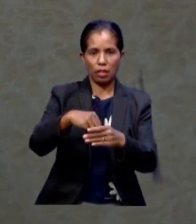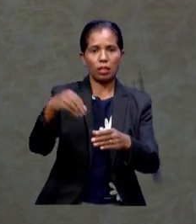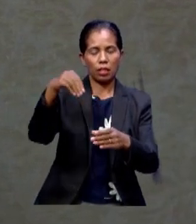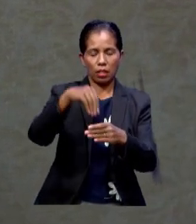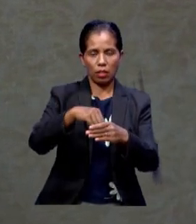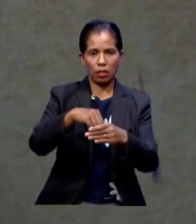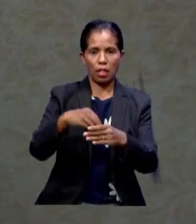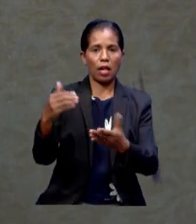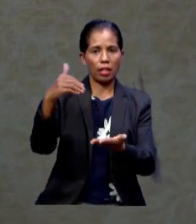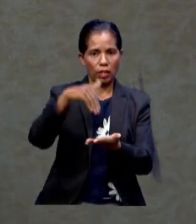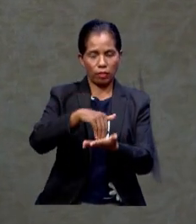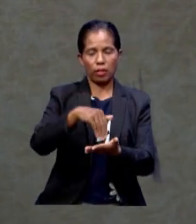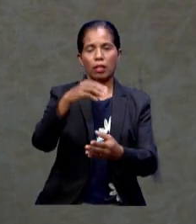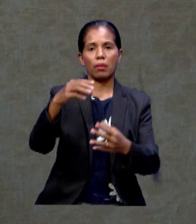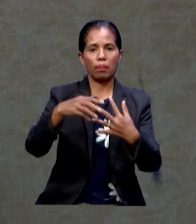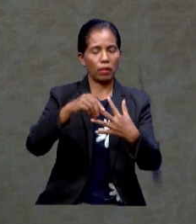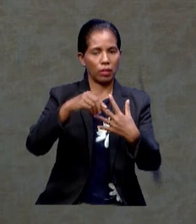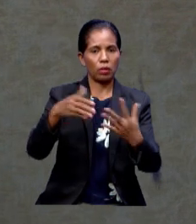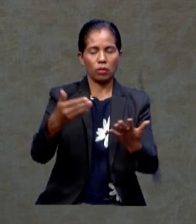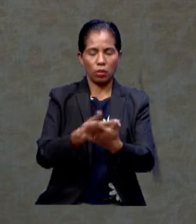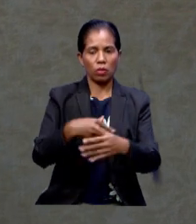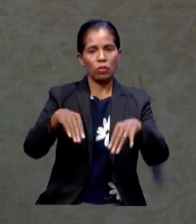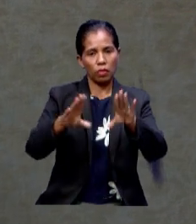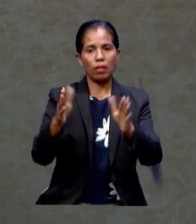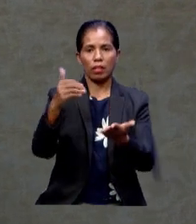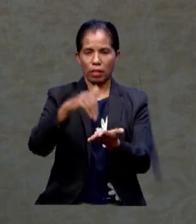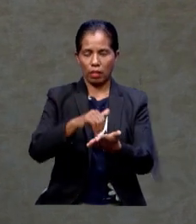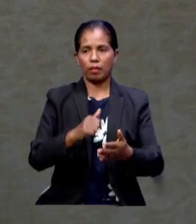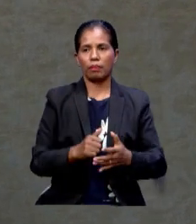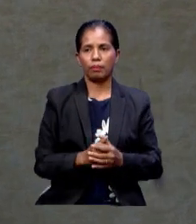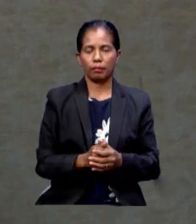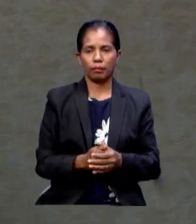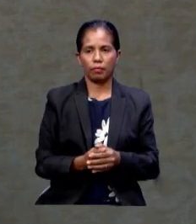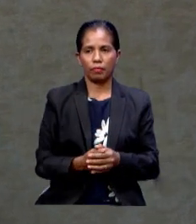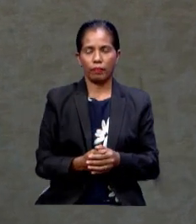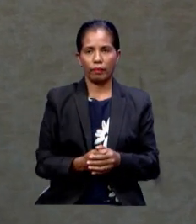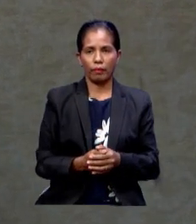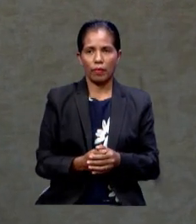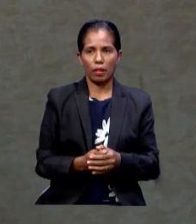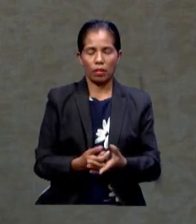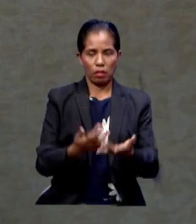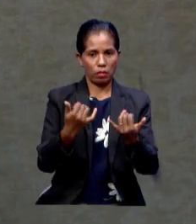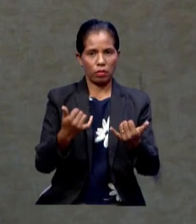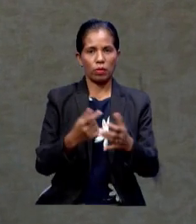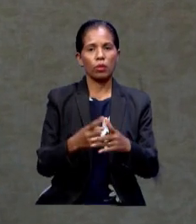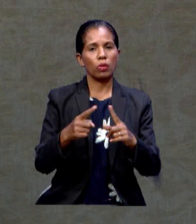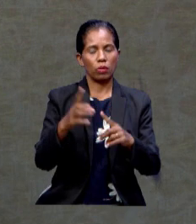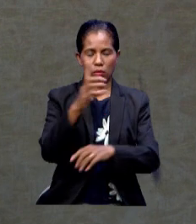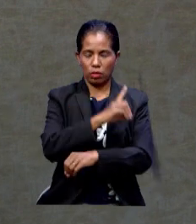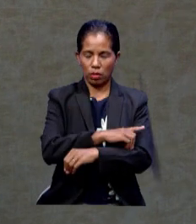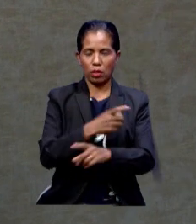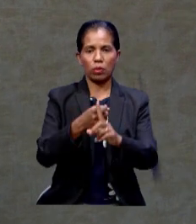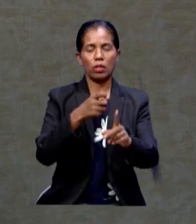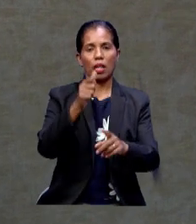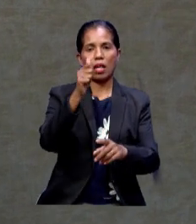filovale podi pam filovale nebe oi usia ikas